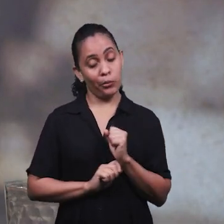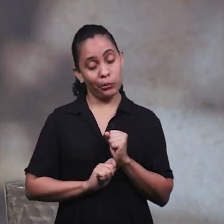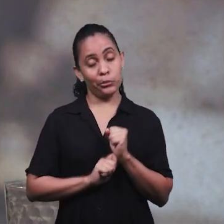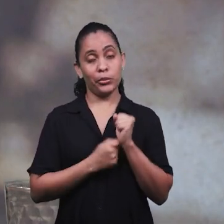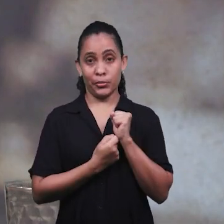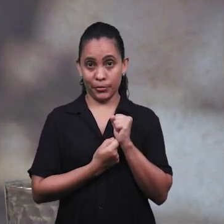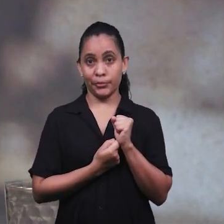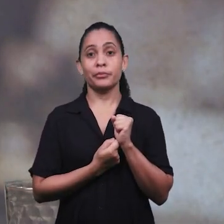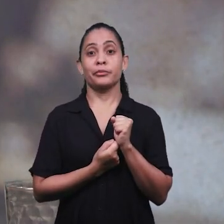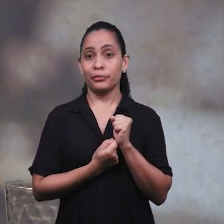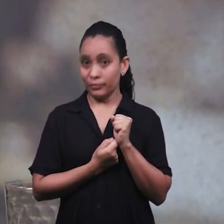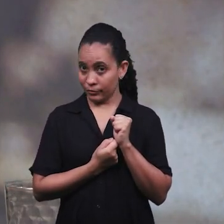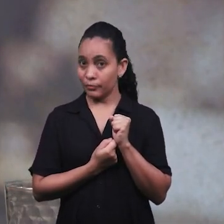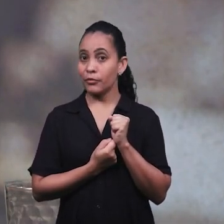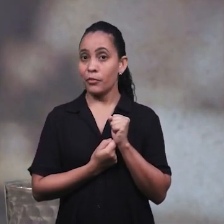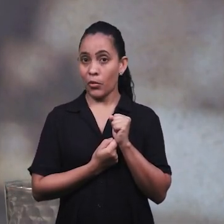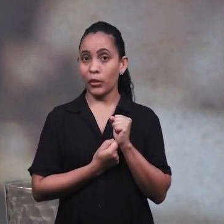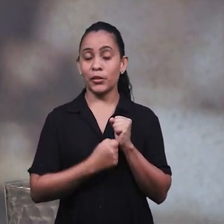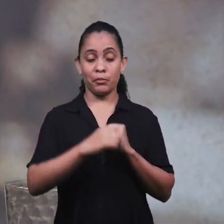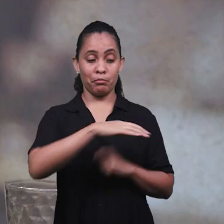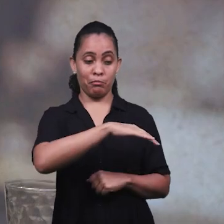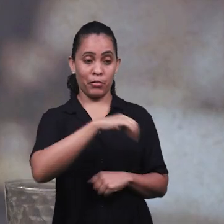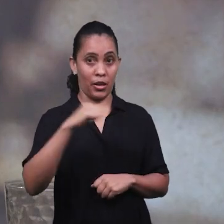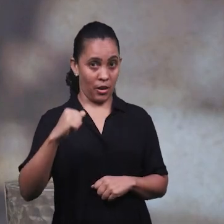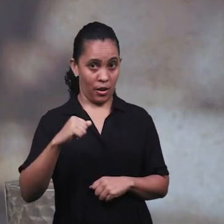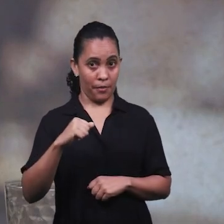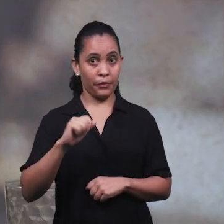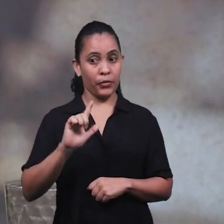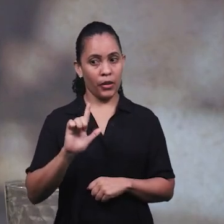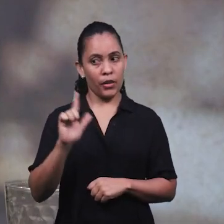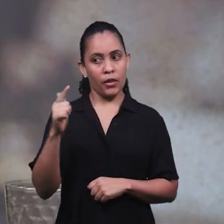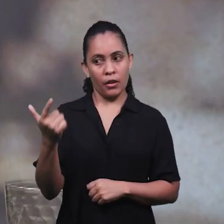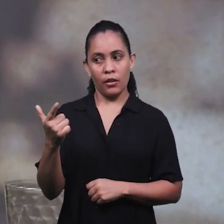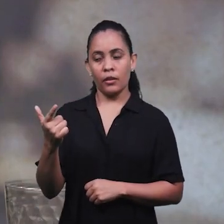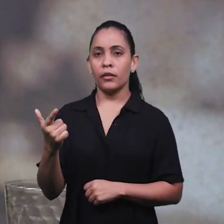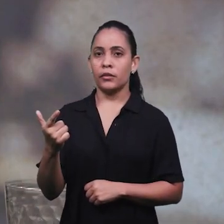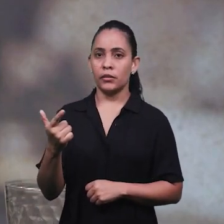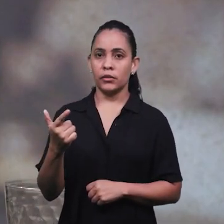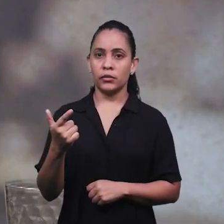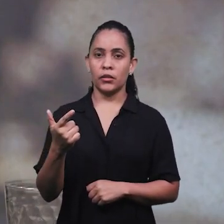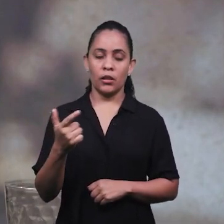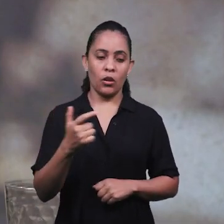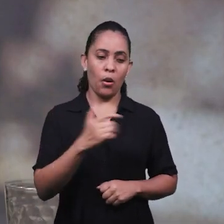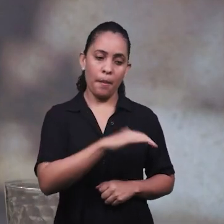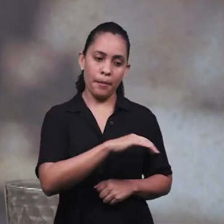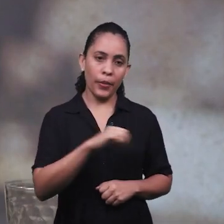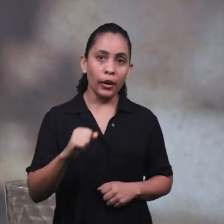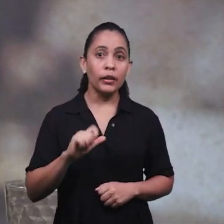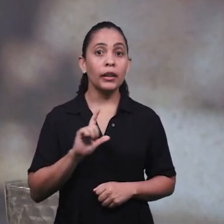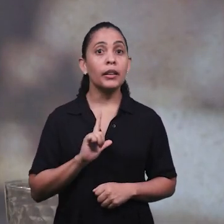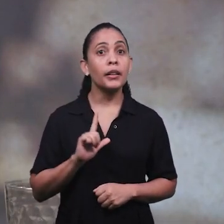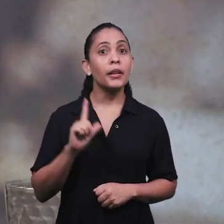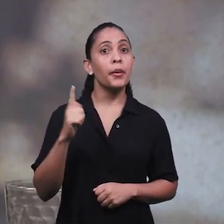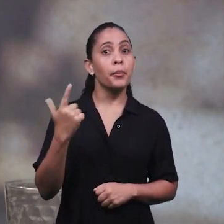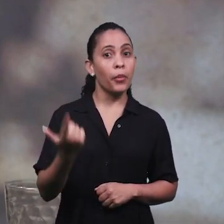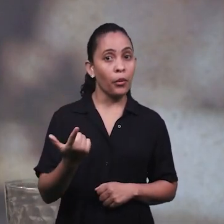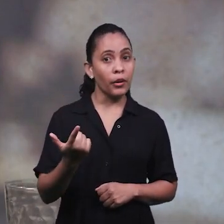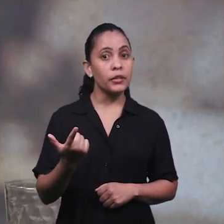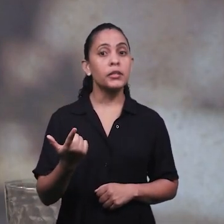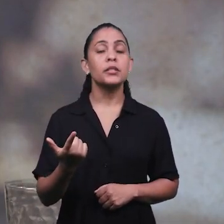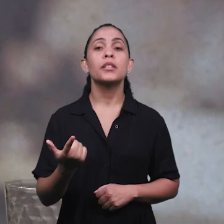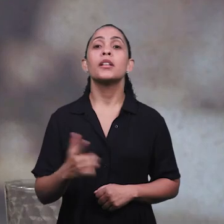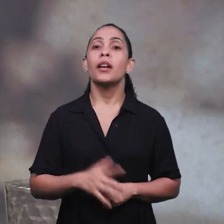aquele veículo. O veículo pode ser penhorado e posteriormente tomado de você e depois